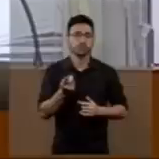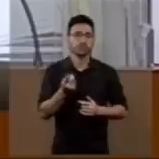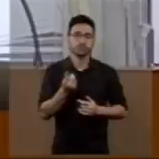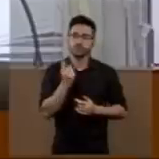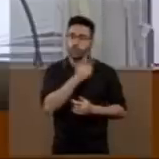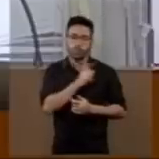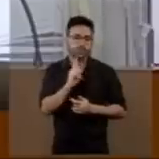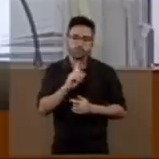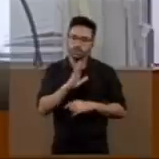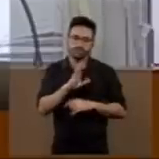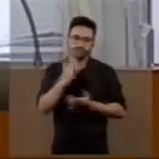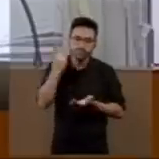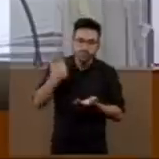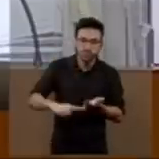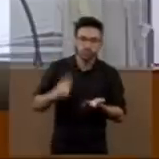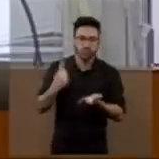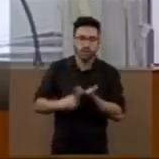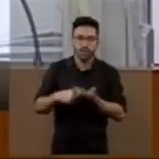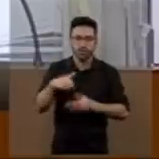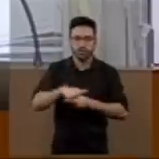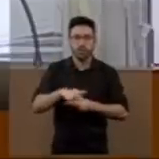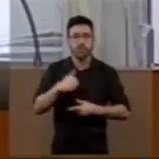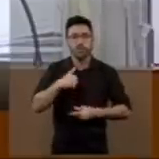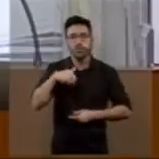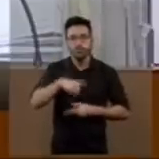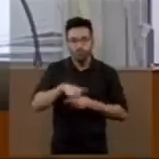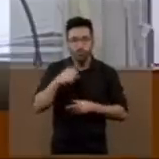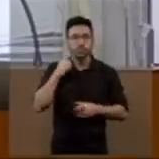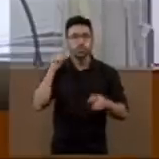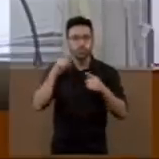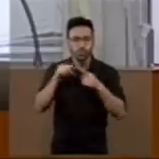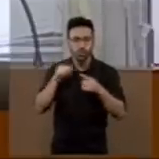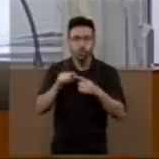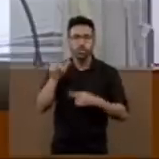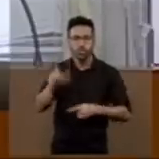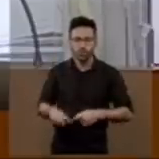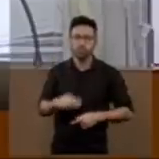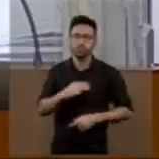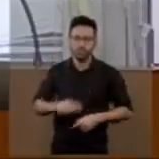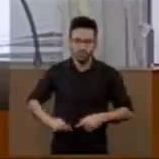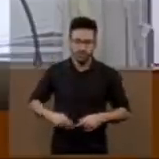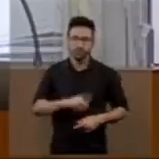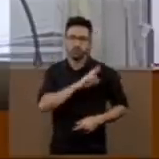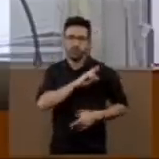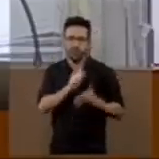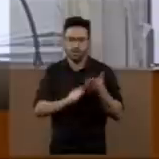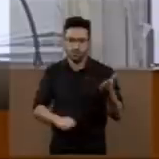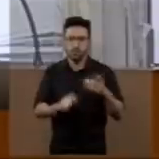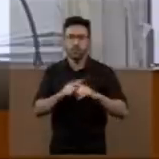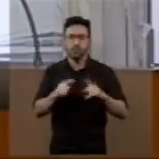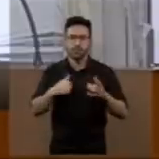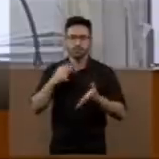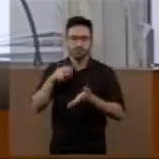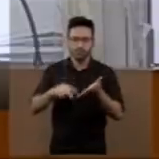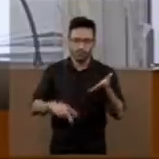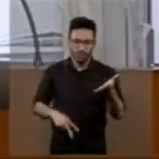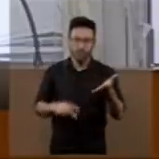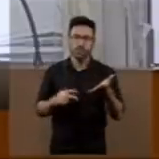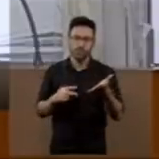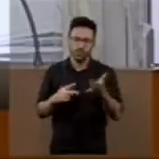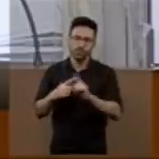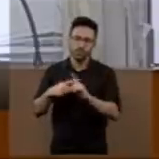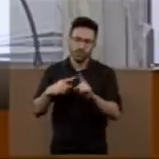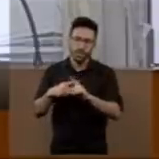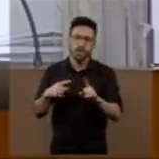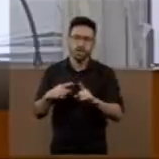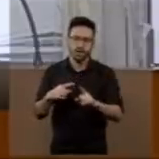de pronto, devo dizer que vou votar no sentido de acompanhar o ministro relator, mas farei a leitura de, pelo menos, parte